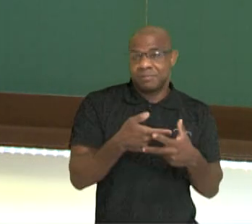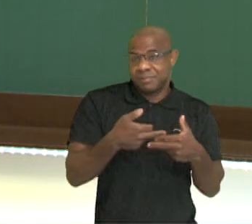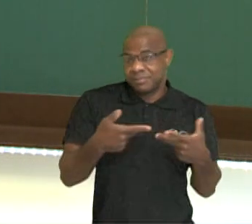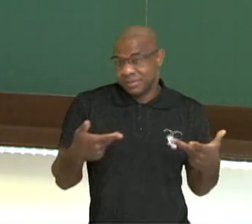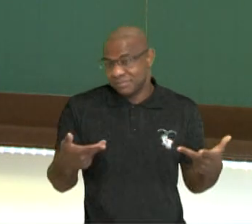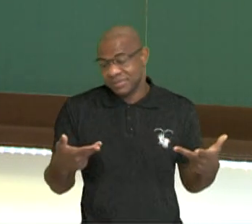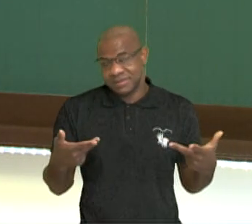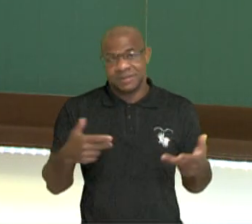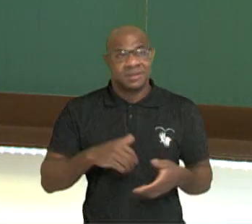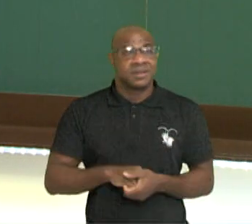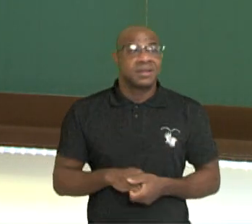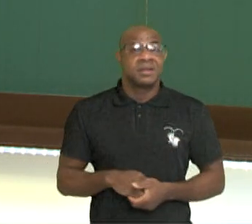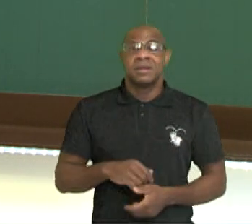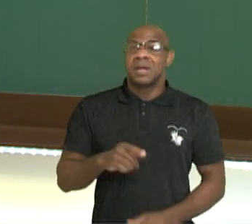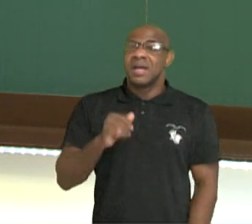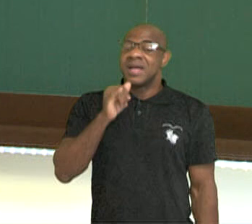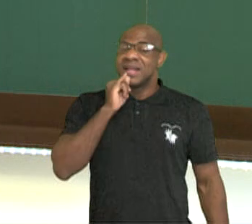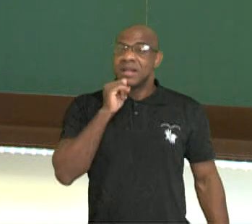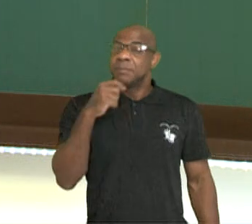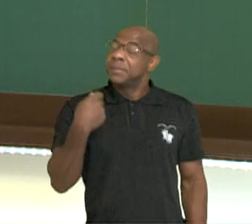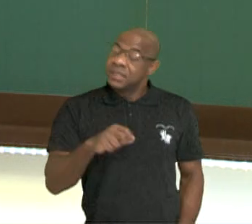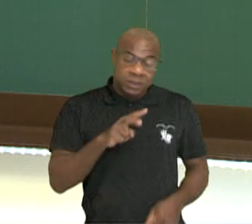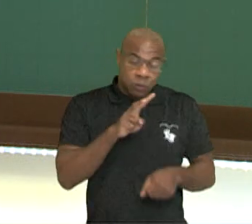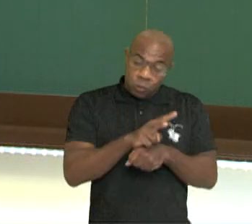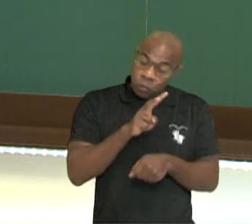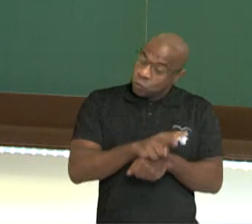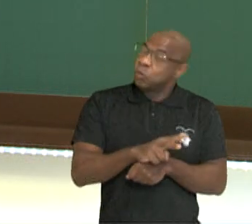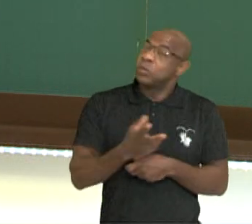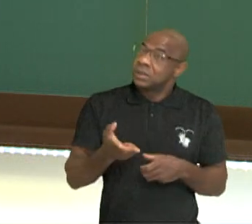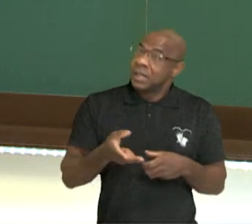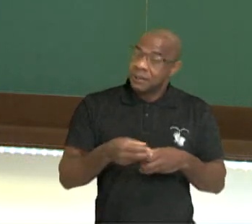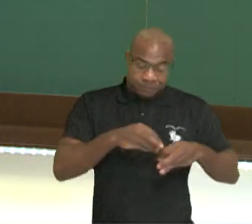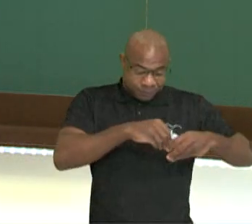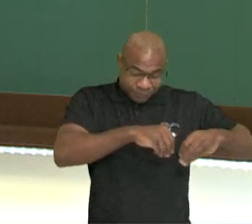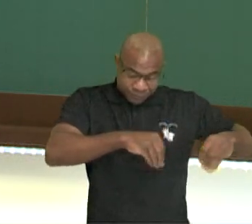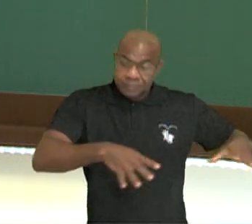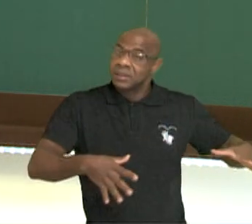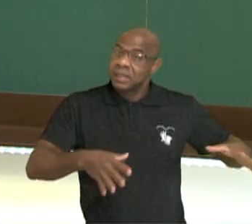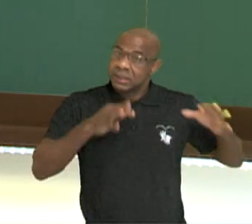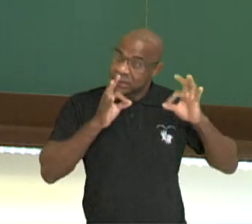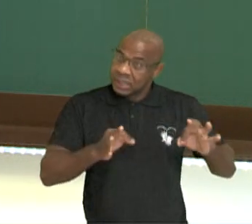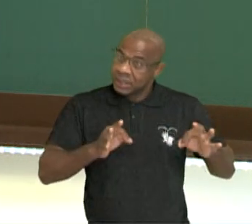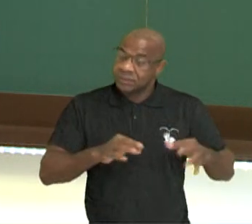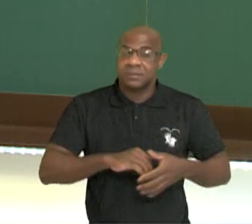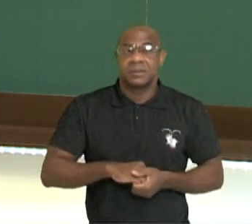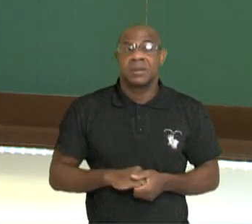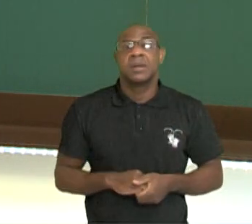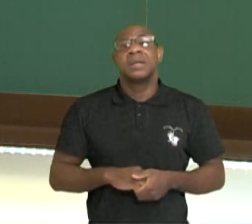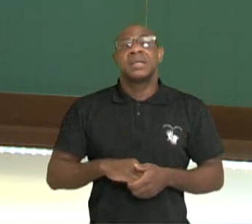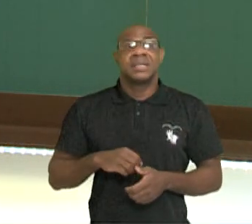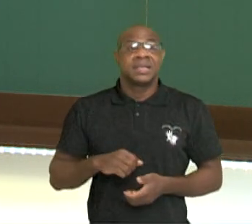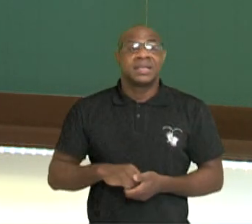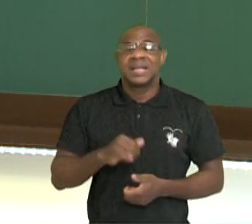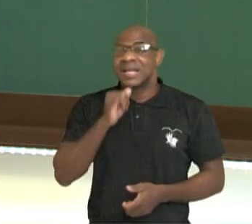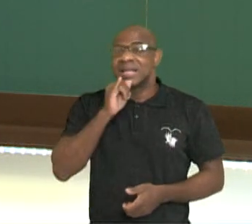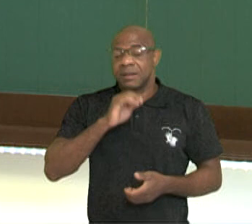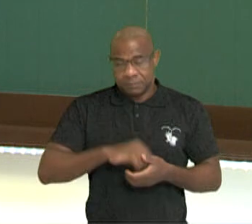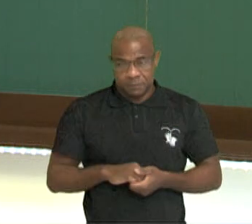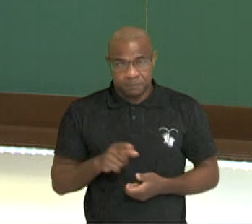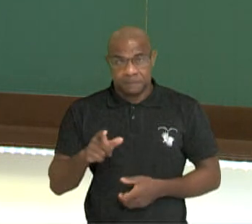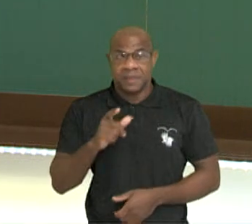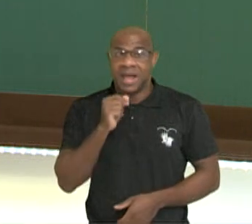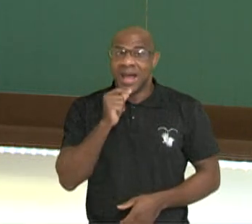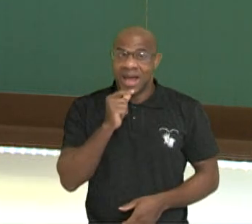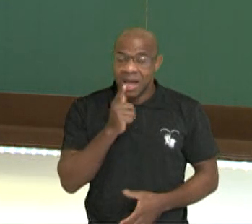quê? Contaminar, prejudicar esse solo e, consequentemente, por exemplo, a água que esteja